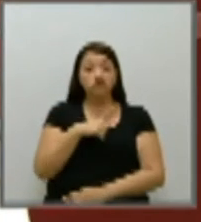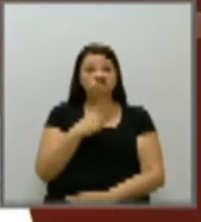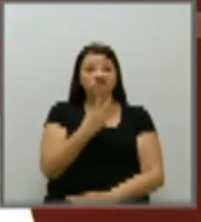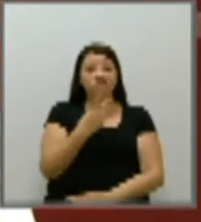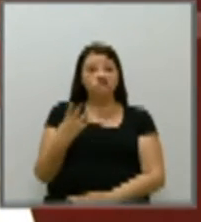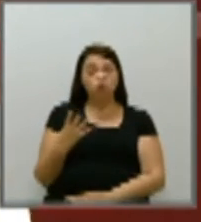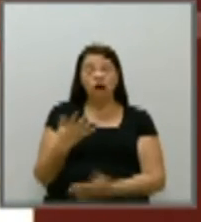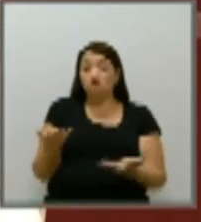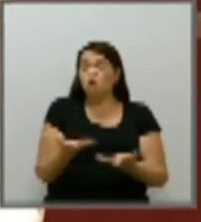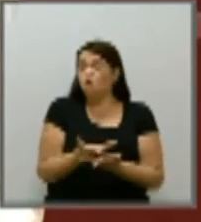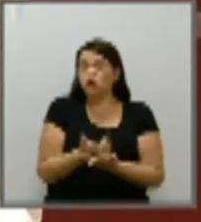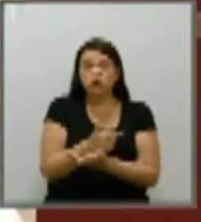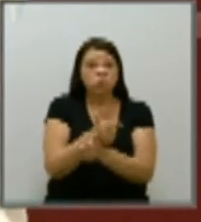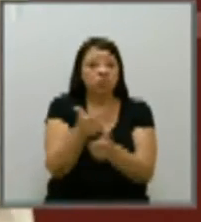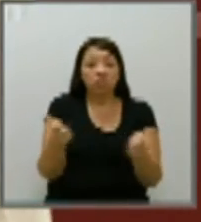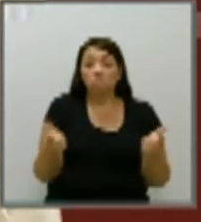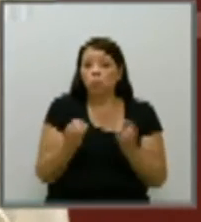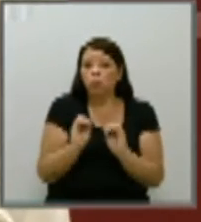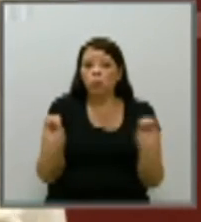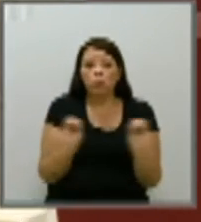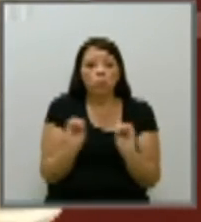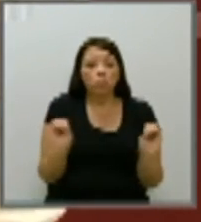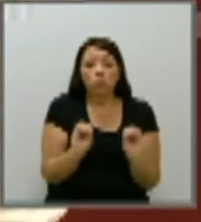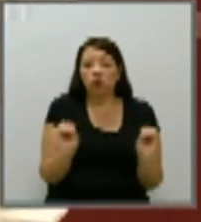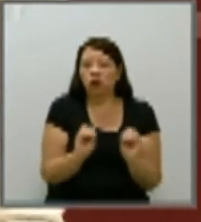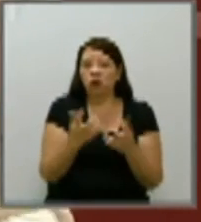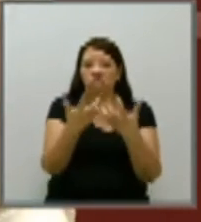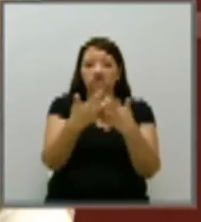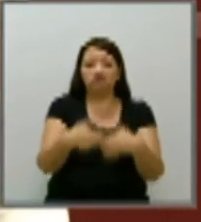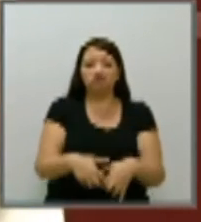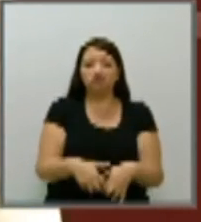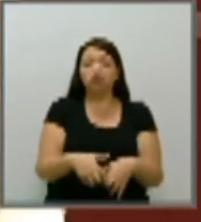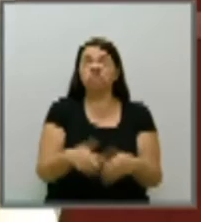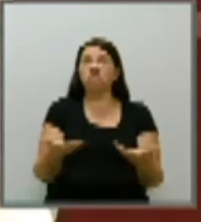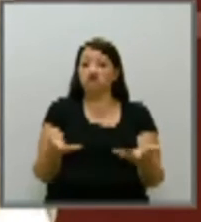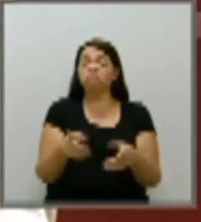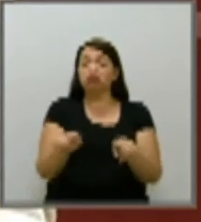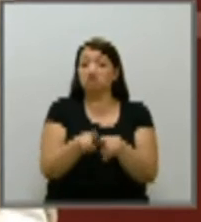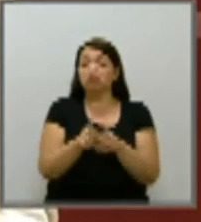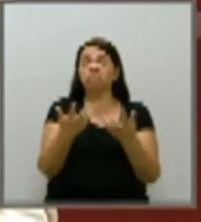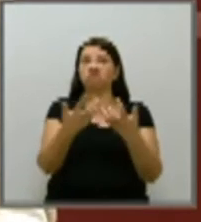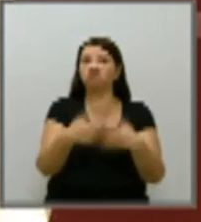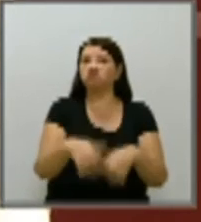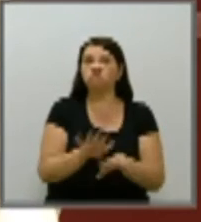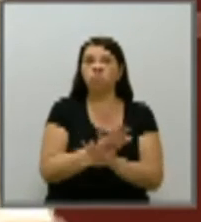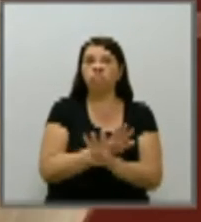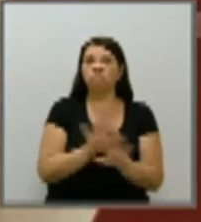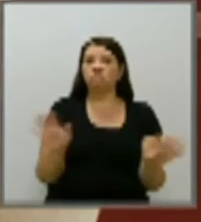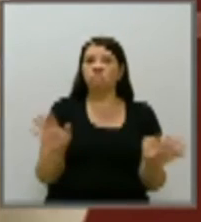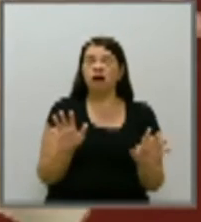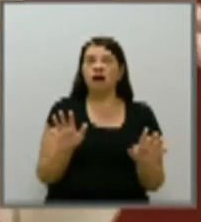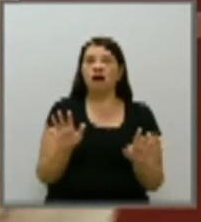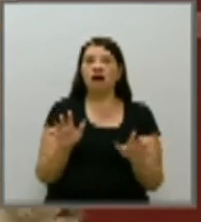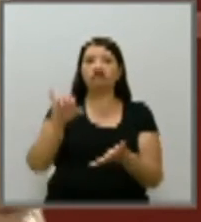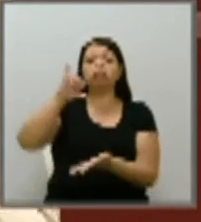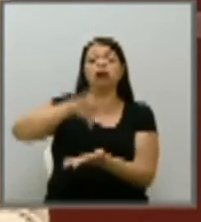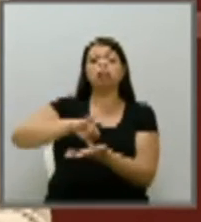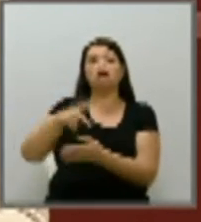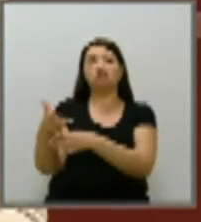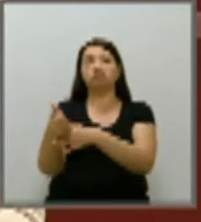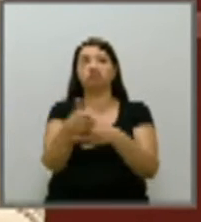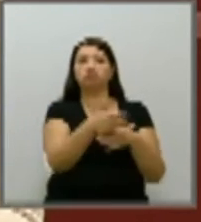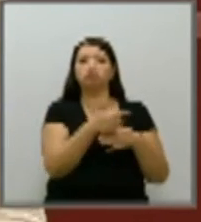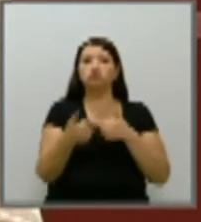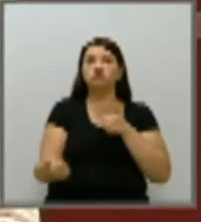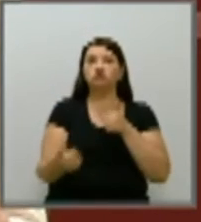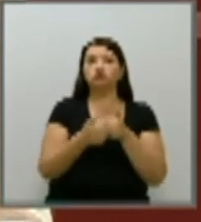hoje não tem nenhuma funcionando, assim como não está mais funcionando a central de vídeo monitoramento em parceria com a